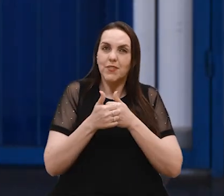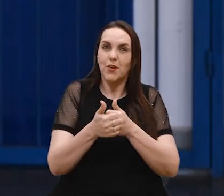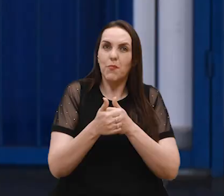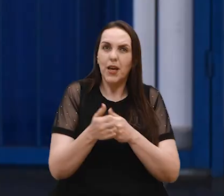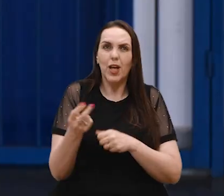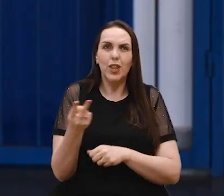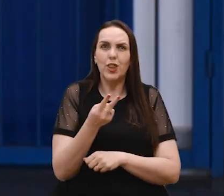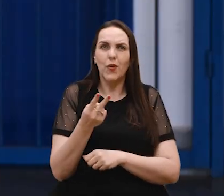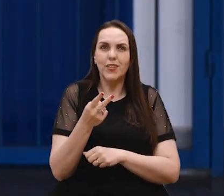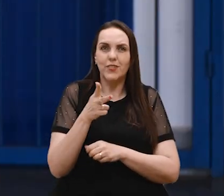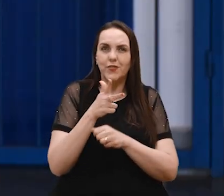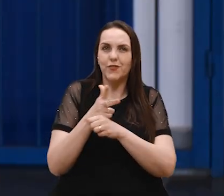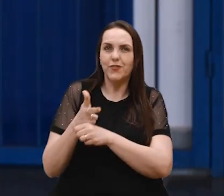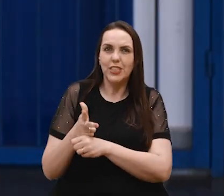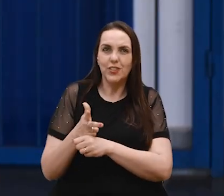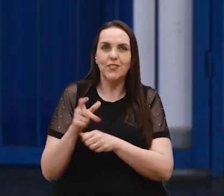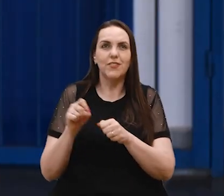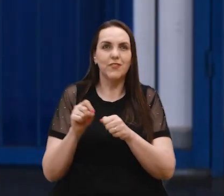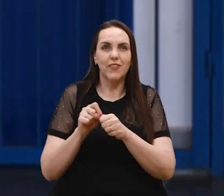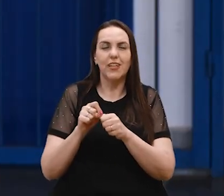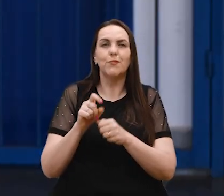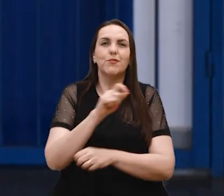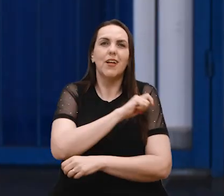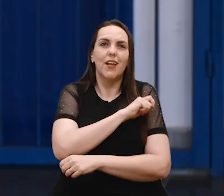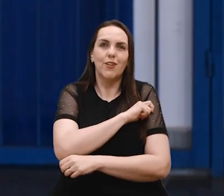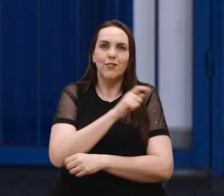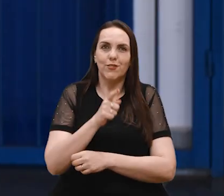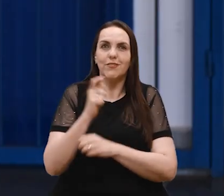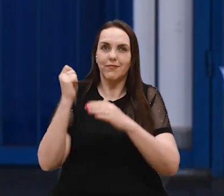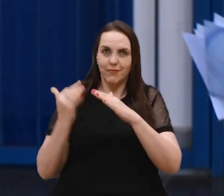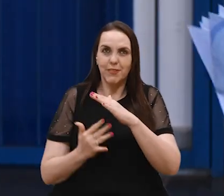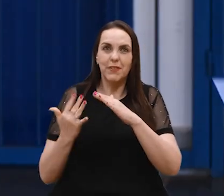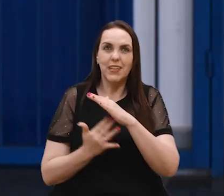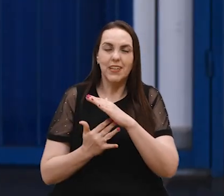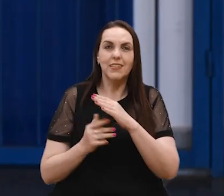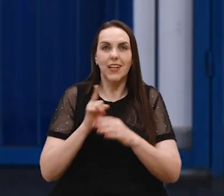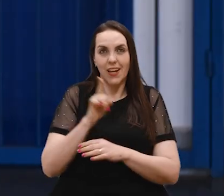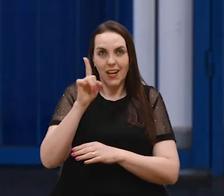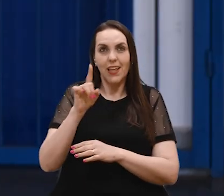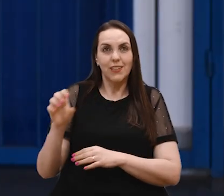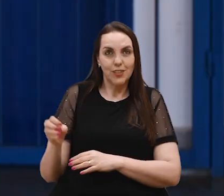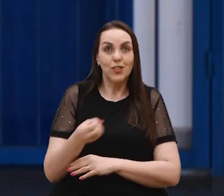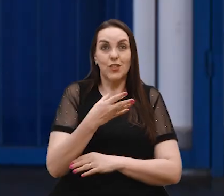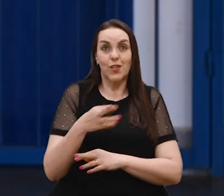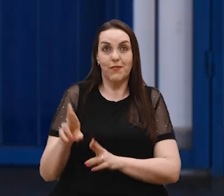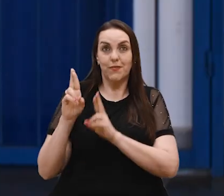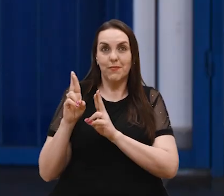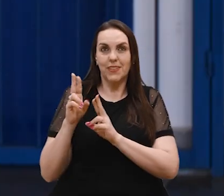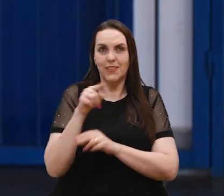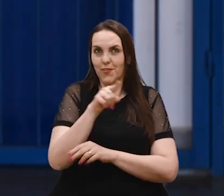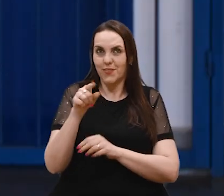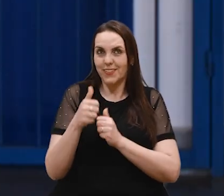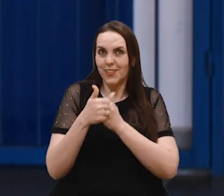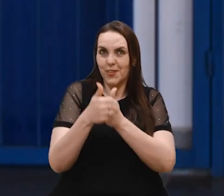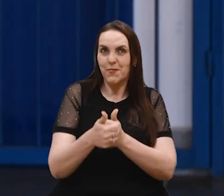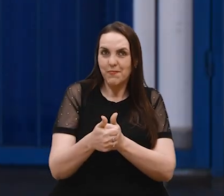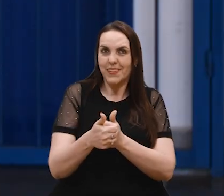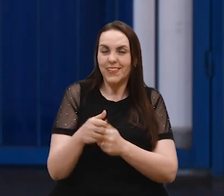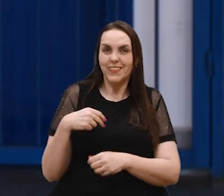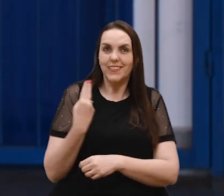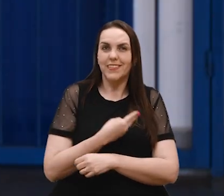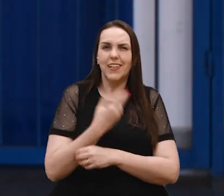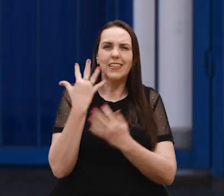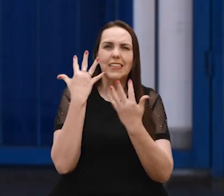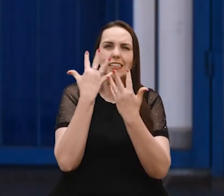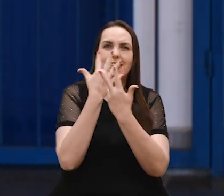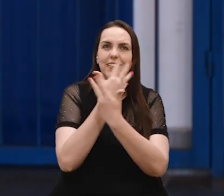acompanhar 2 vídeos produzidos por estudantes imigrantes lá da Nova Esperança. Você acompanhe com a gente